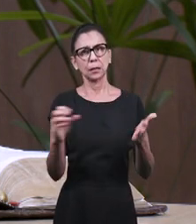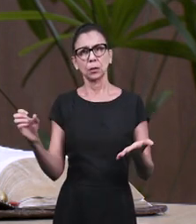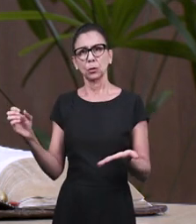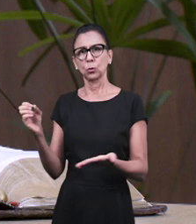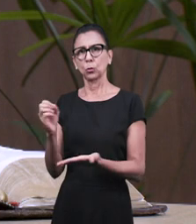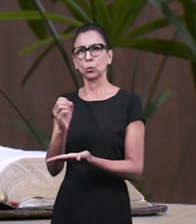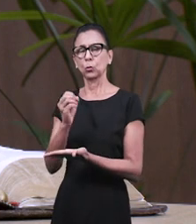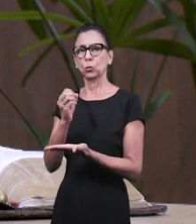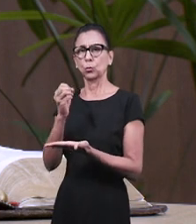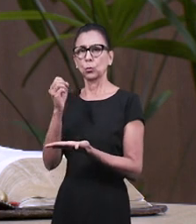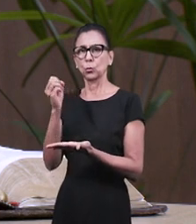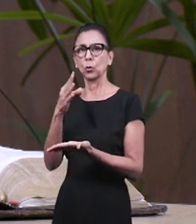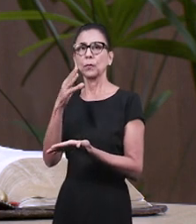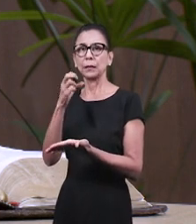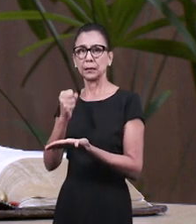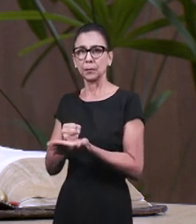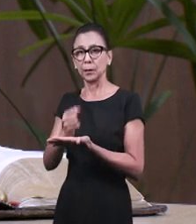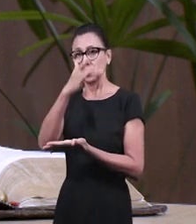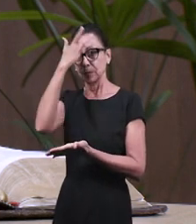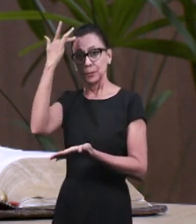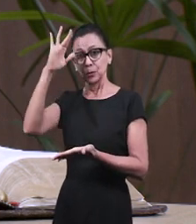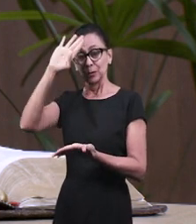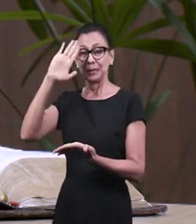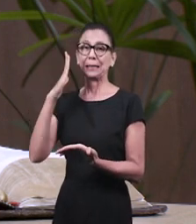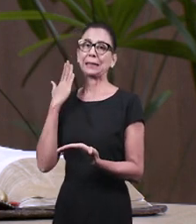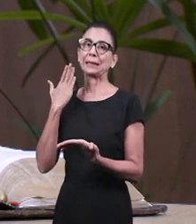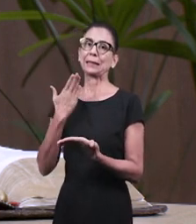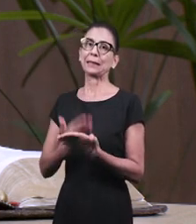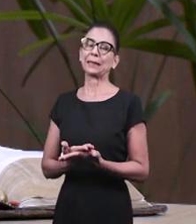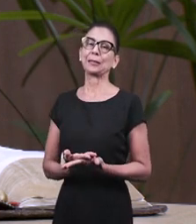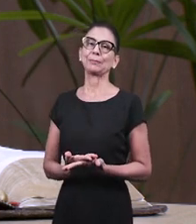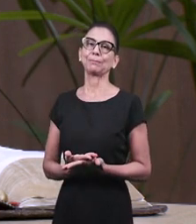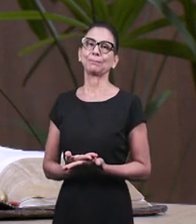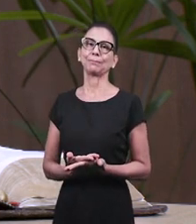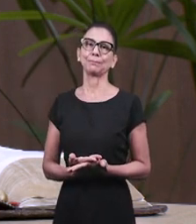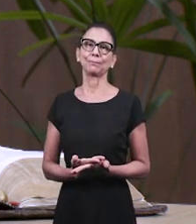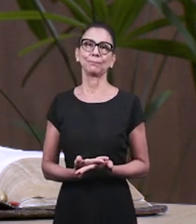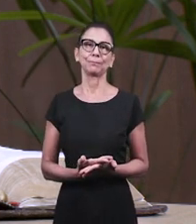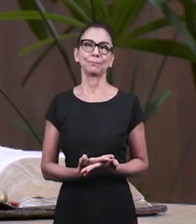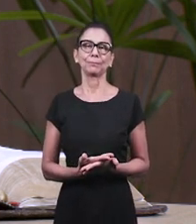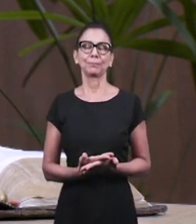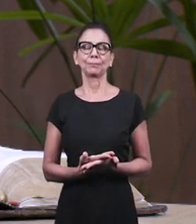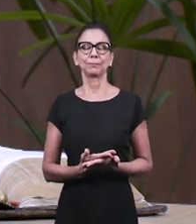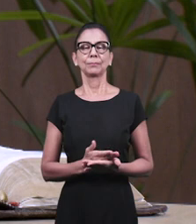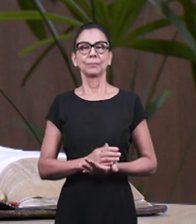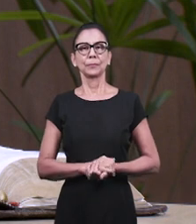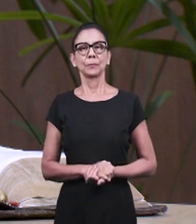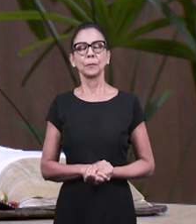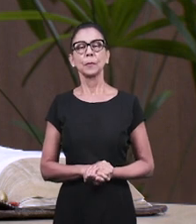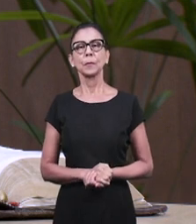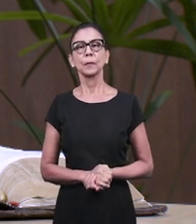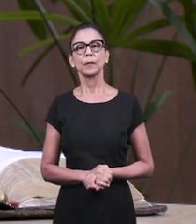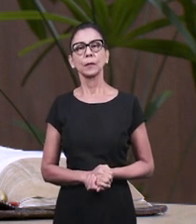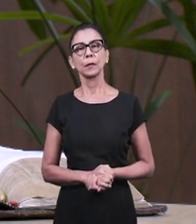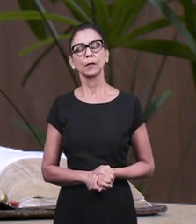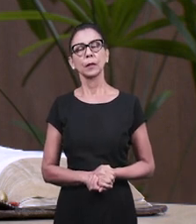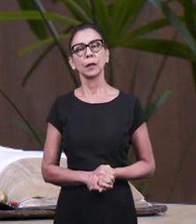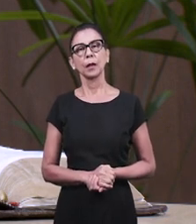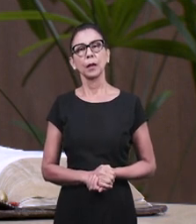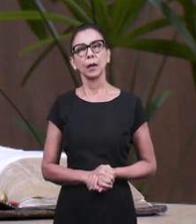crê. É uma questão de foro íntimo, não é? Ele não vai precisar guardar lei nem mandamento, apesar de